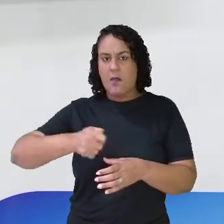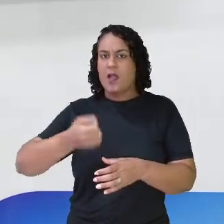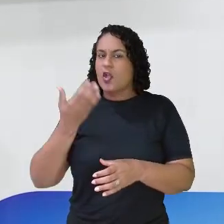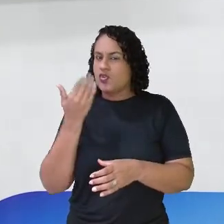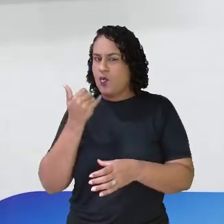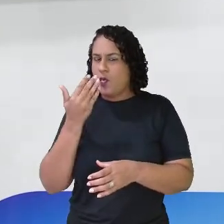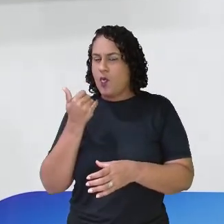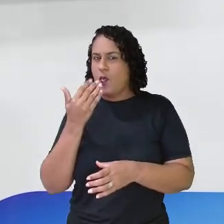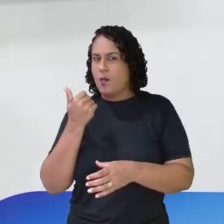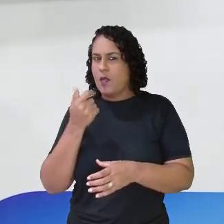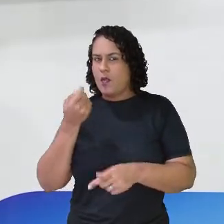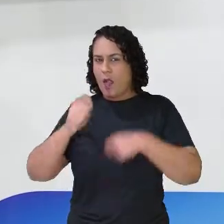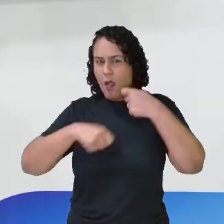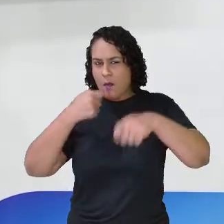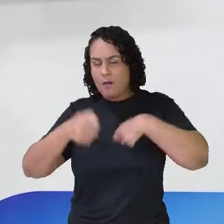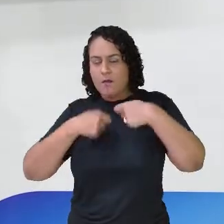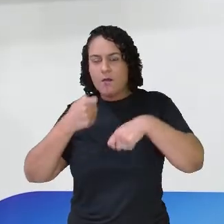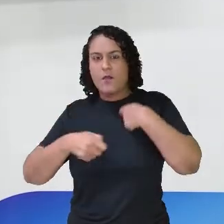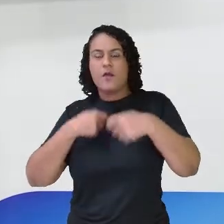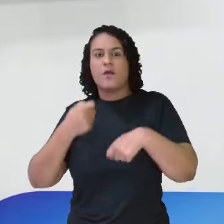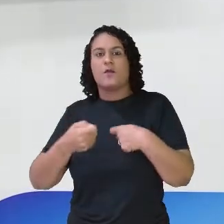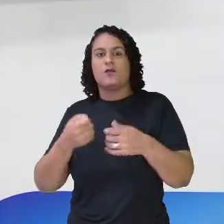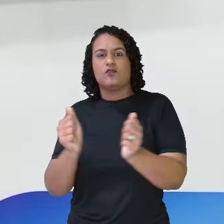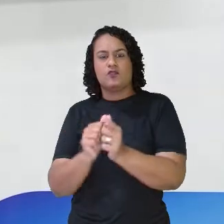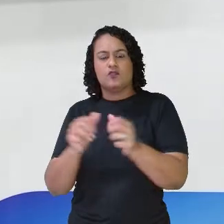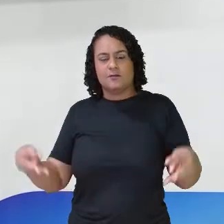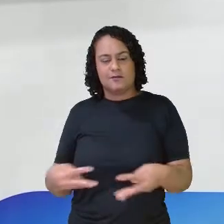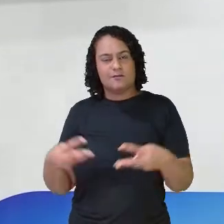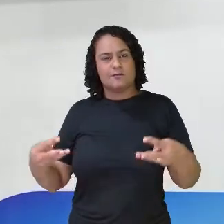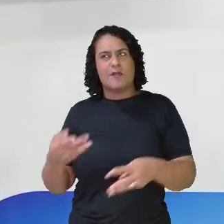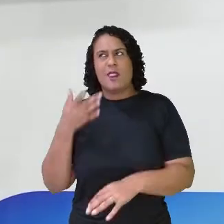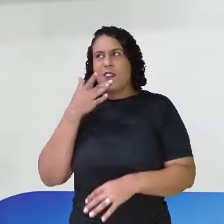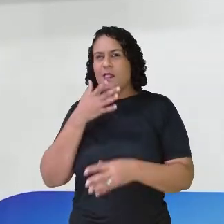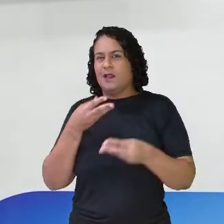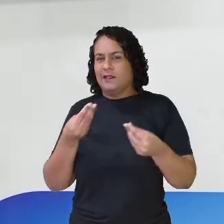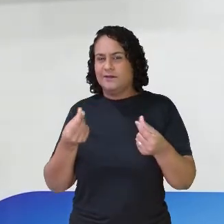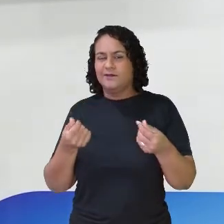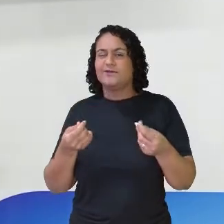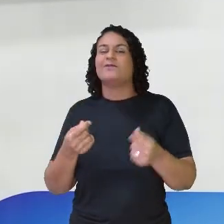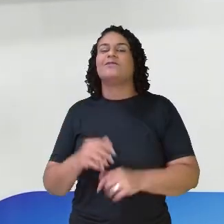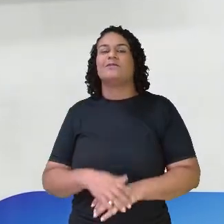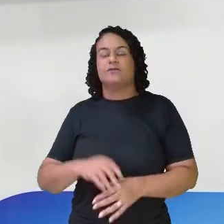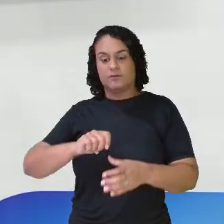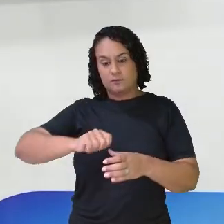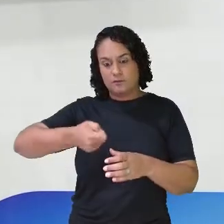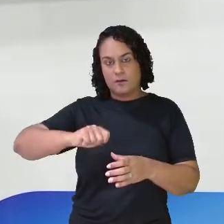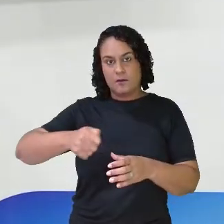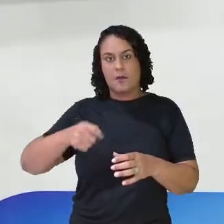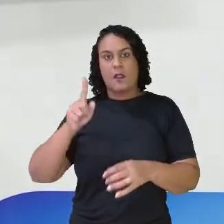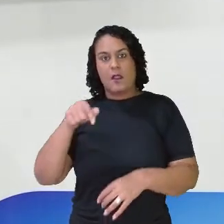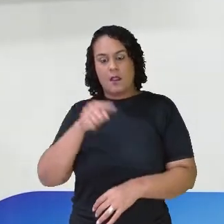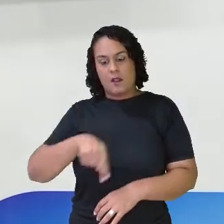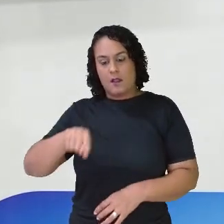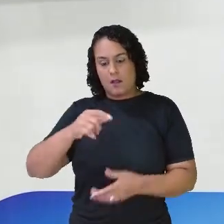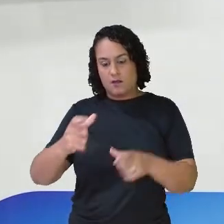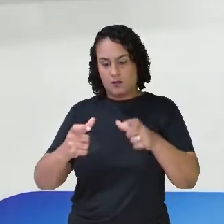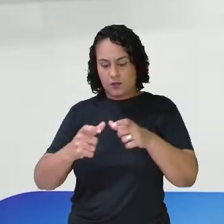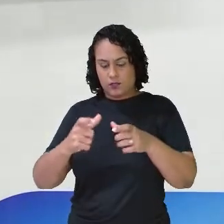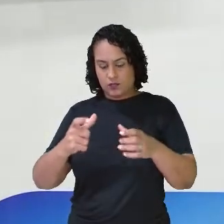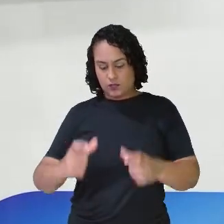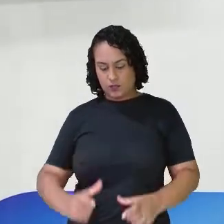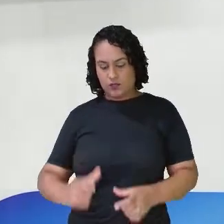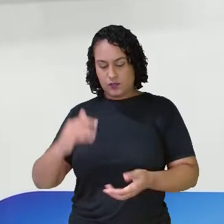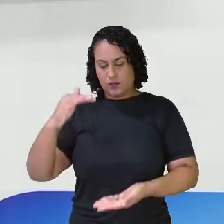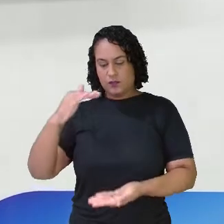com macarrãozinho quentinha. Vixe, gostoso demais. Então, latinha, cilindro, beleza?